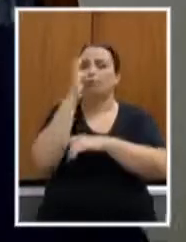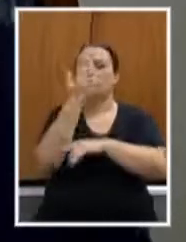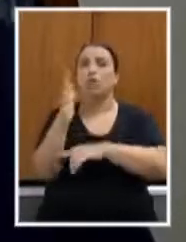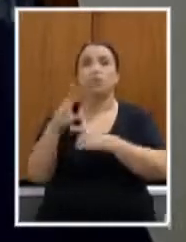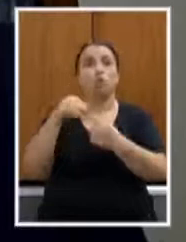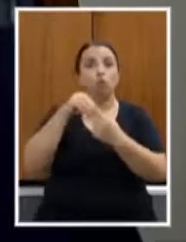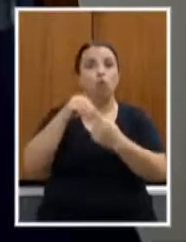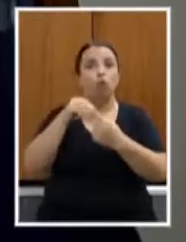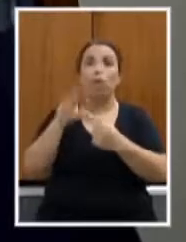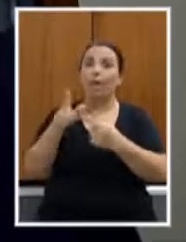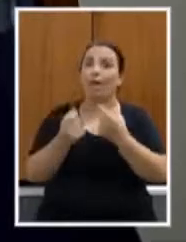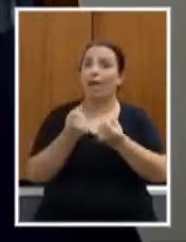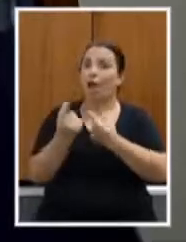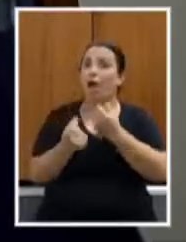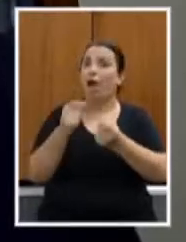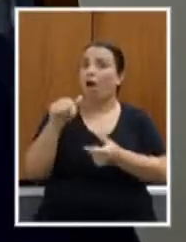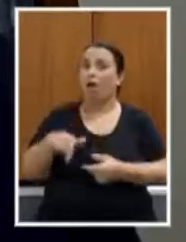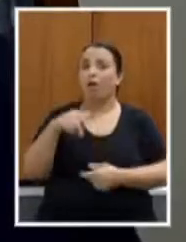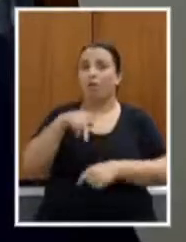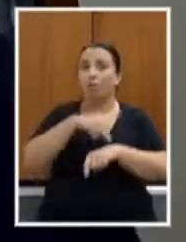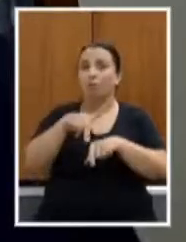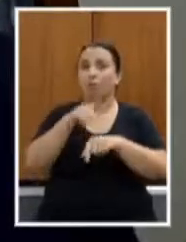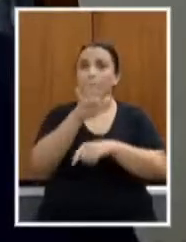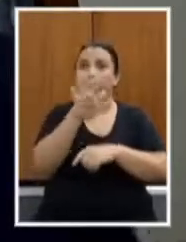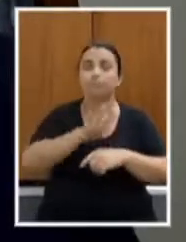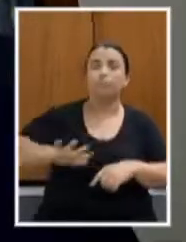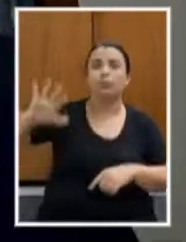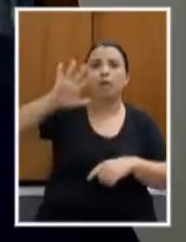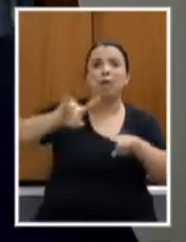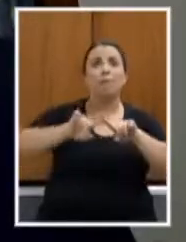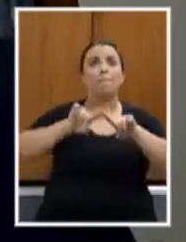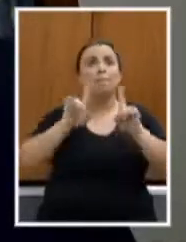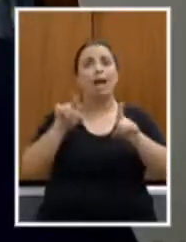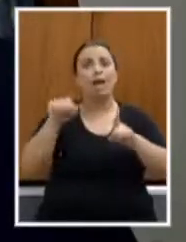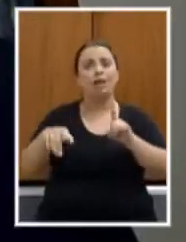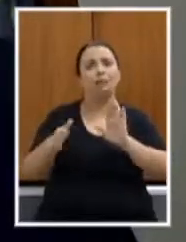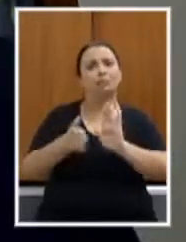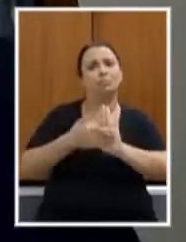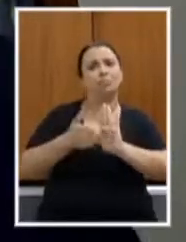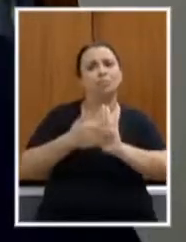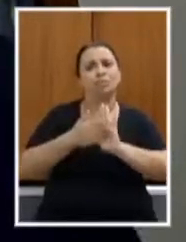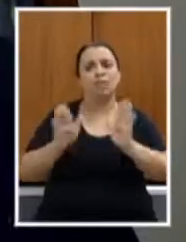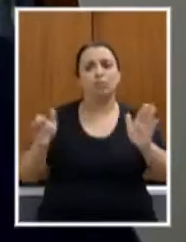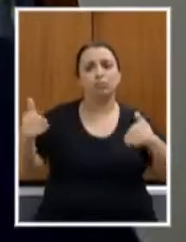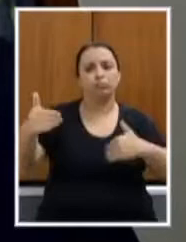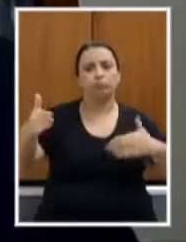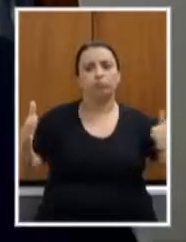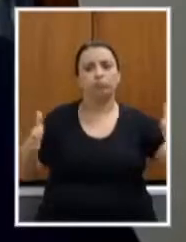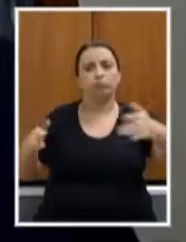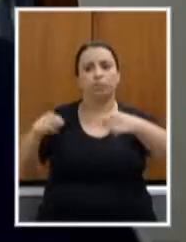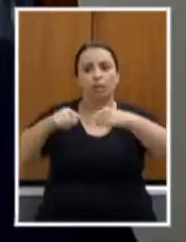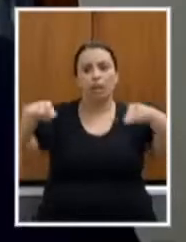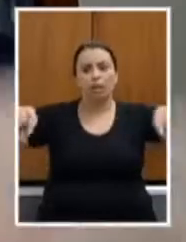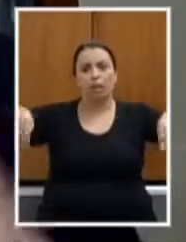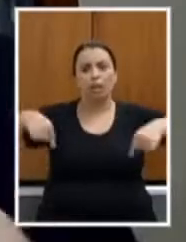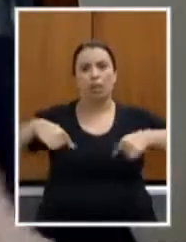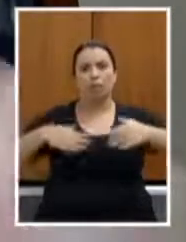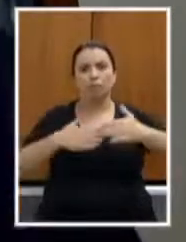o nosso país. Acontece que aquela proposta, né, das demarcações trouxeram